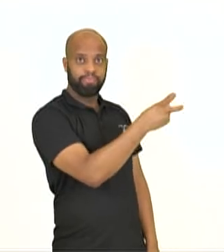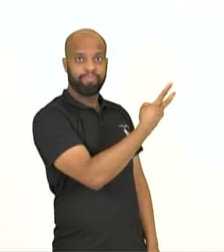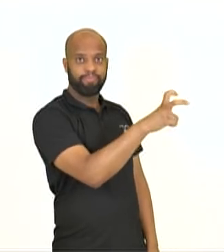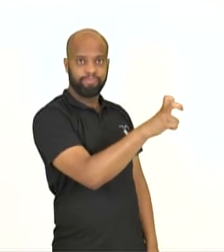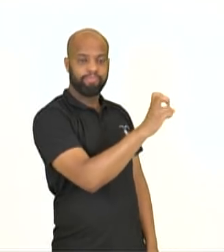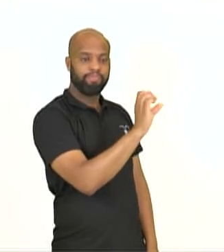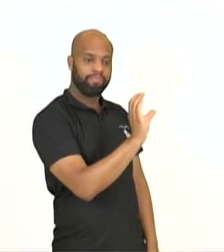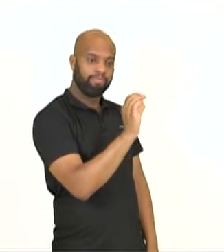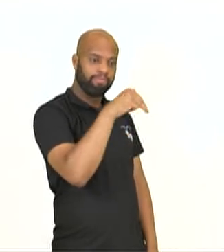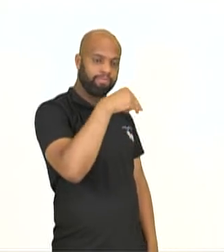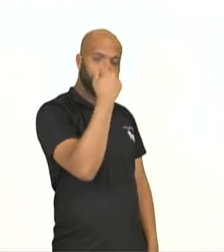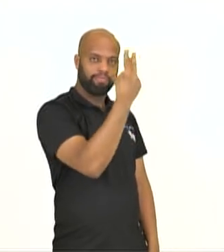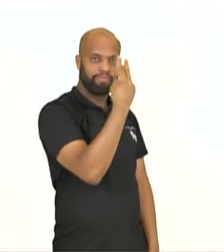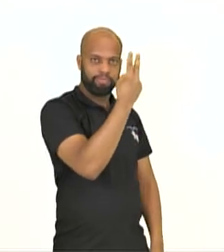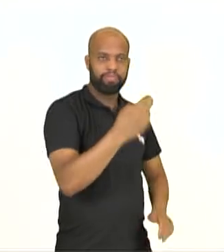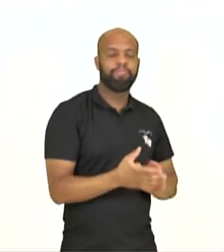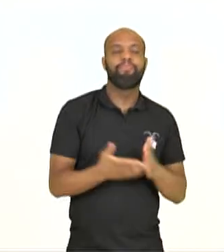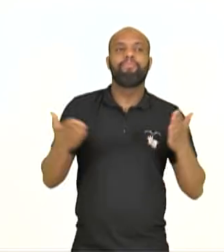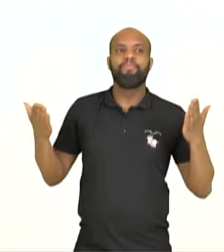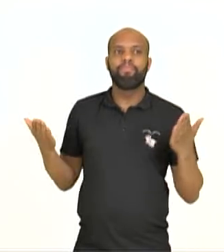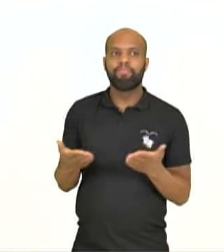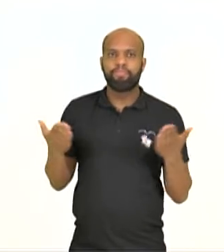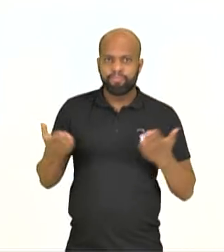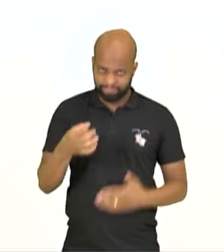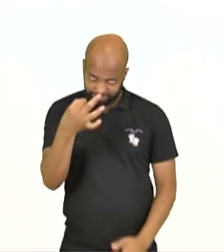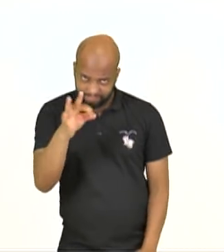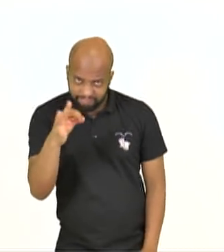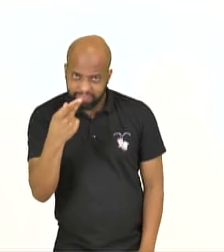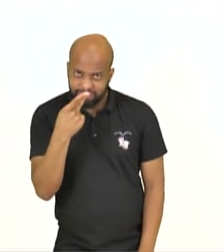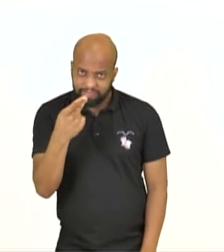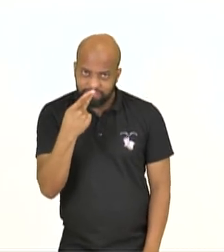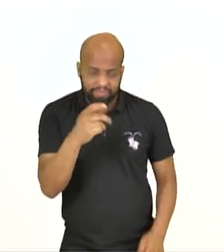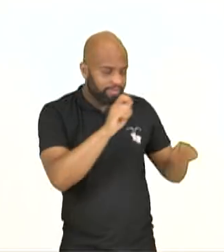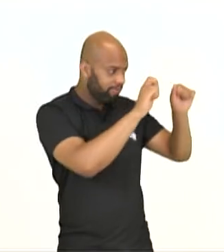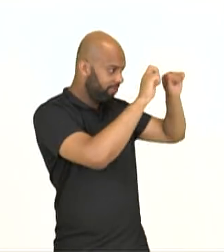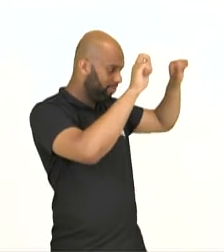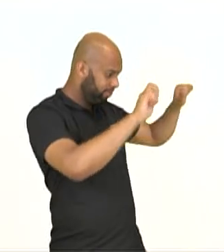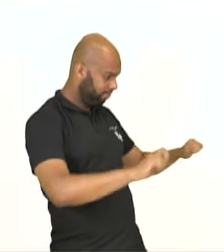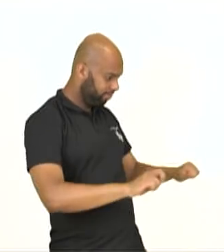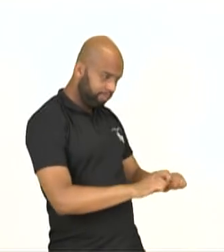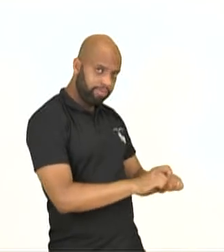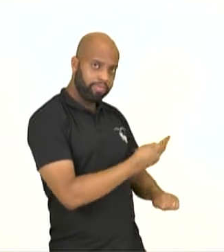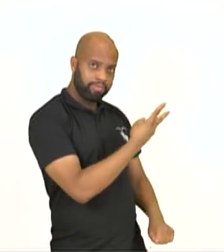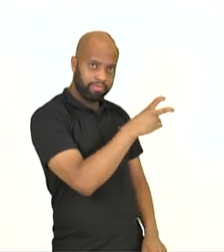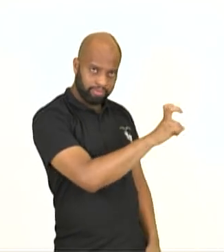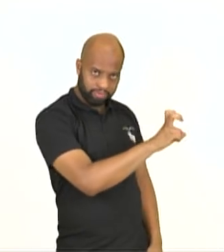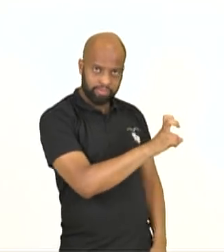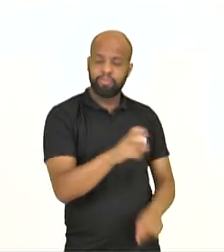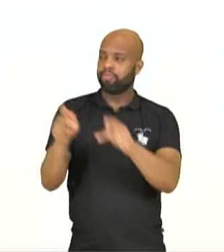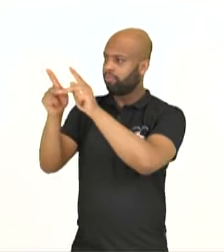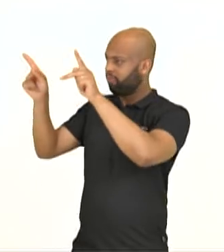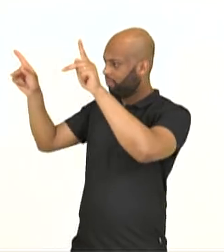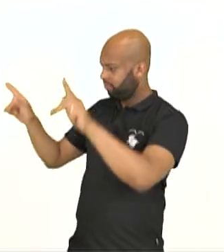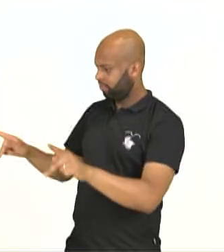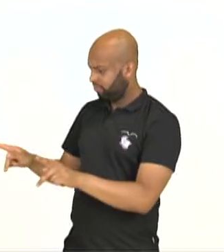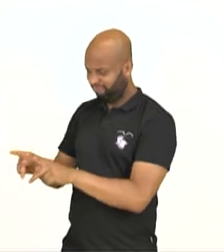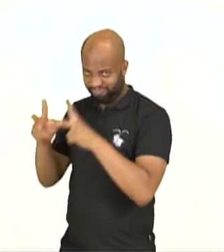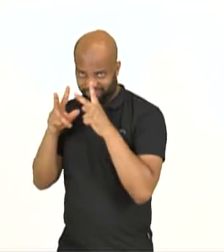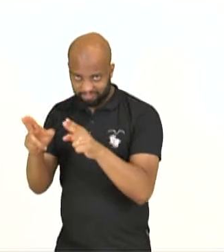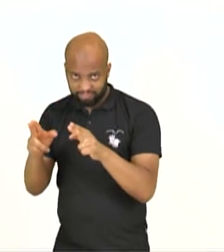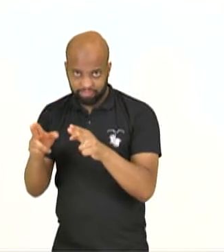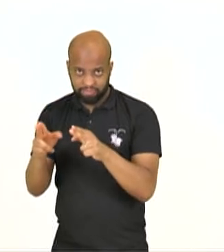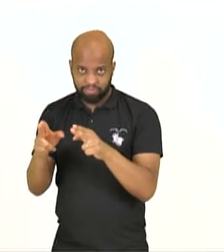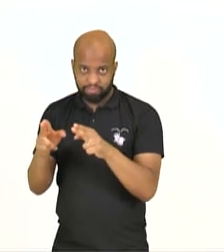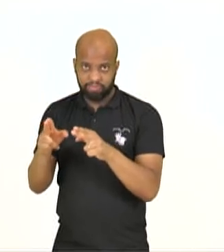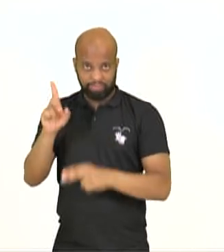centímetros quadrados. Então, nesse caso, é correto afirmar que a área que equivale a 25, então eu posso concluir